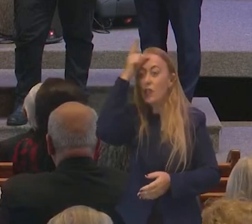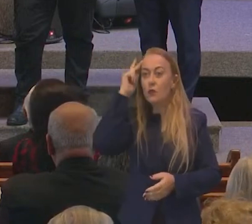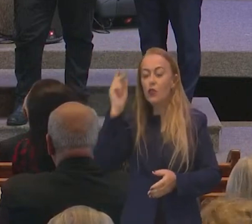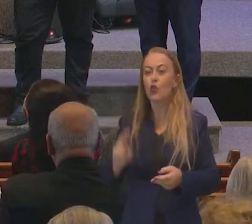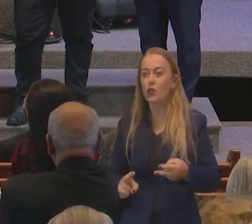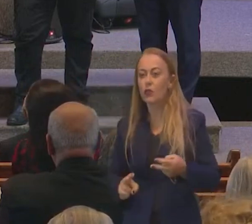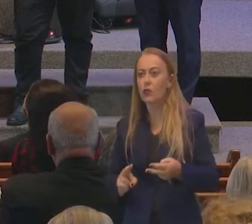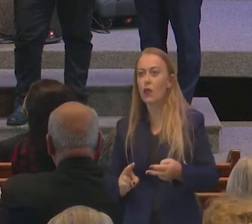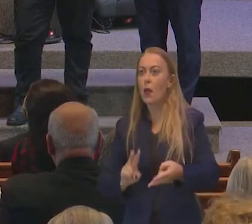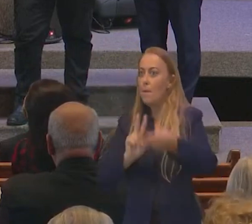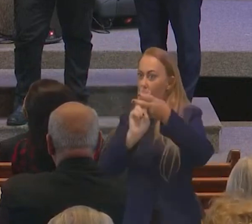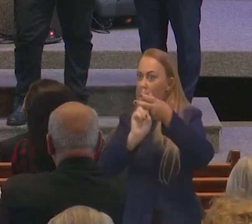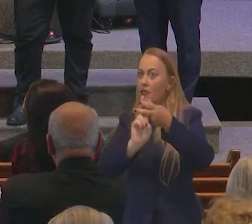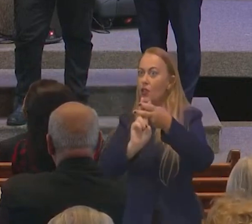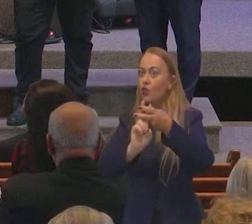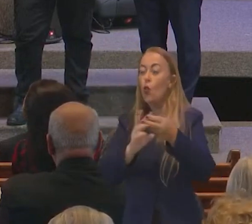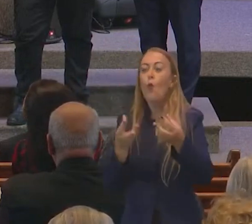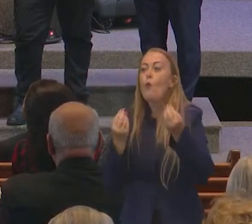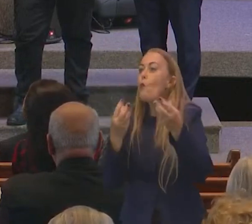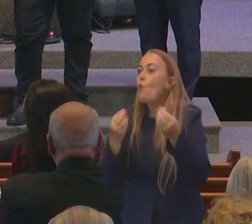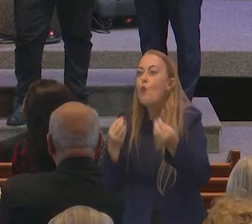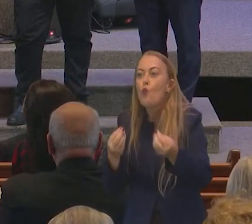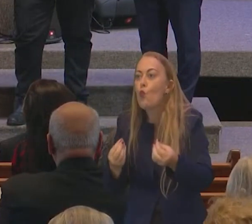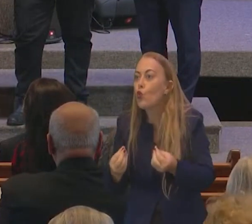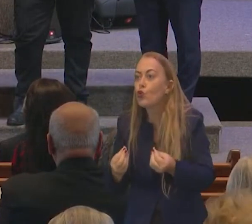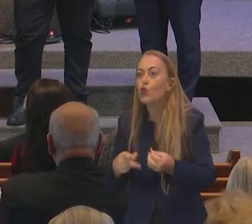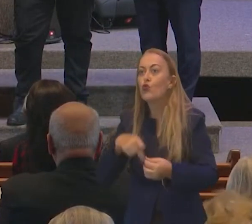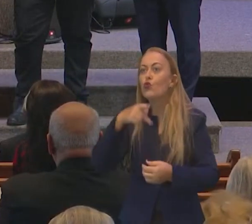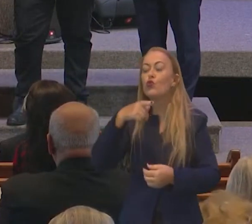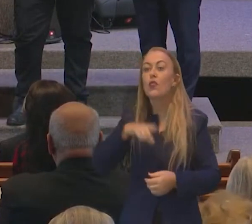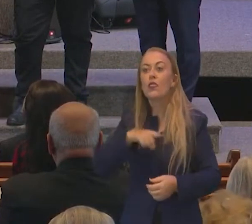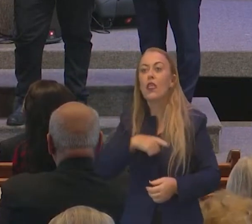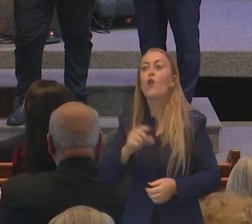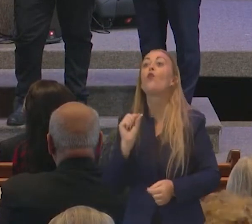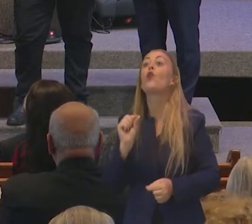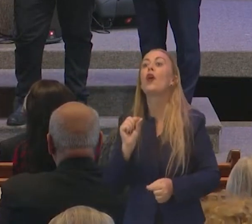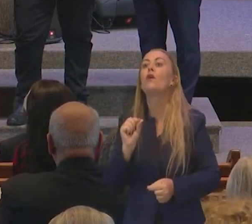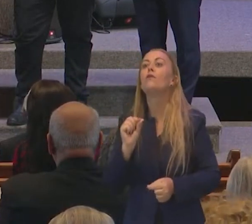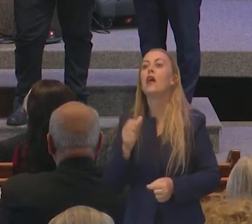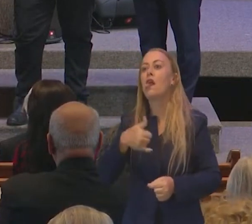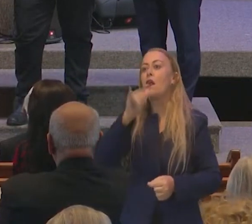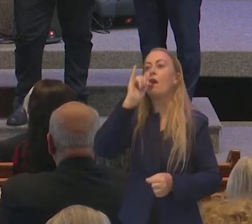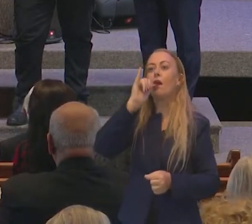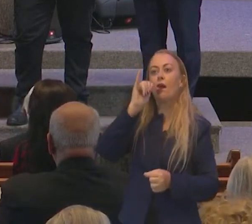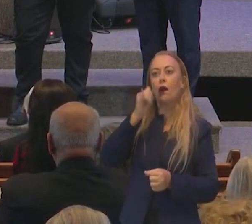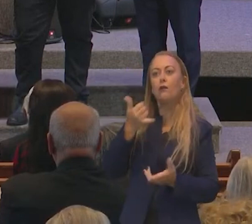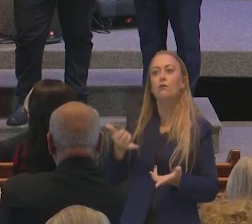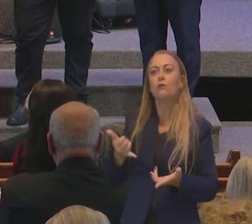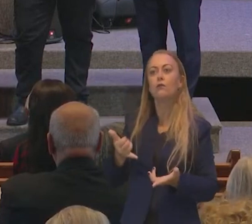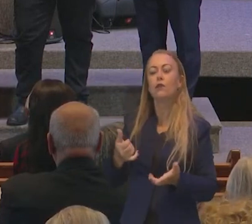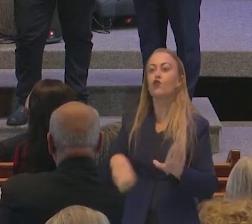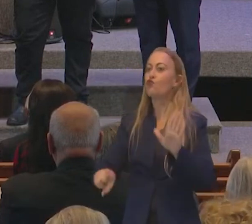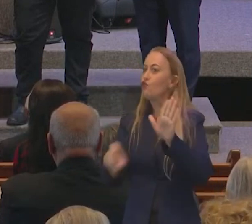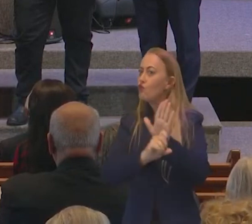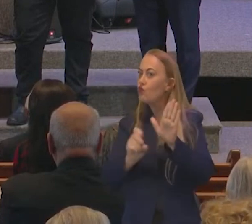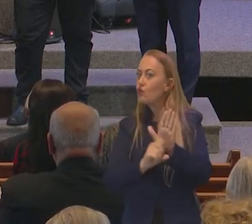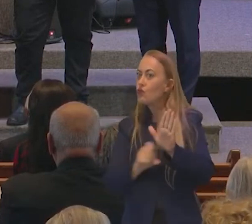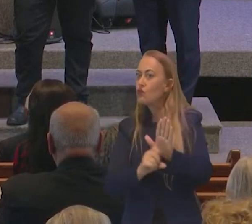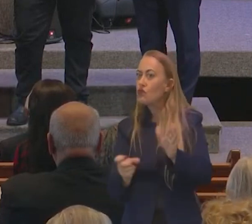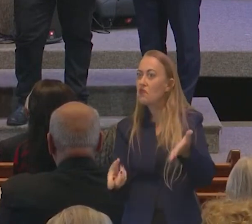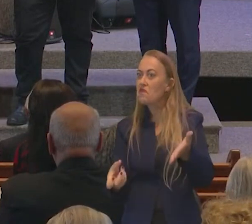centros de recuperação, muitos se envolveram com álcool, se envolveram com droga,